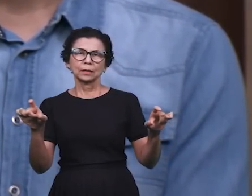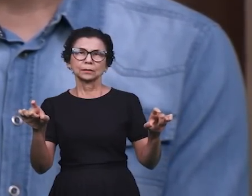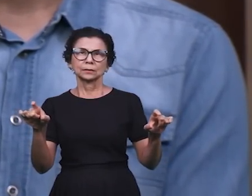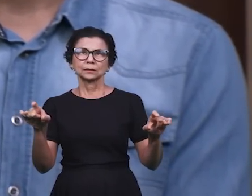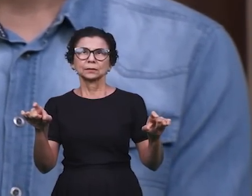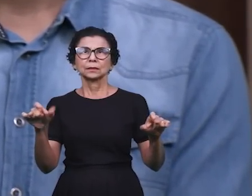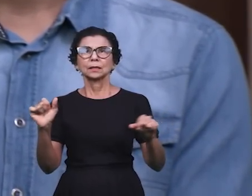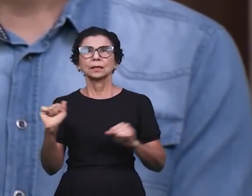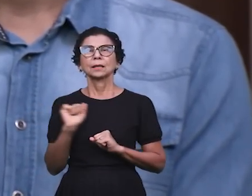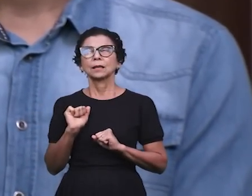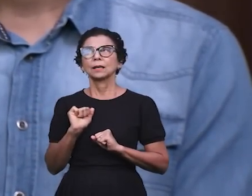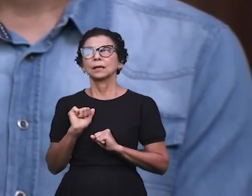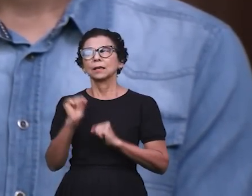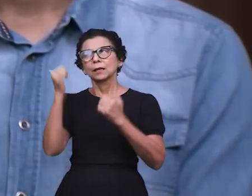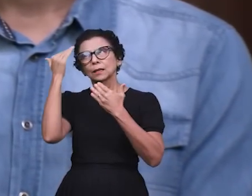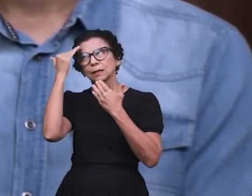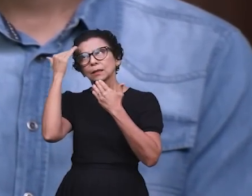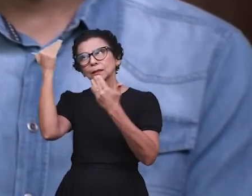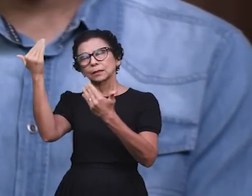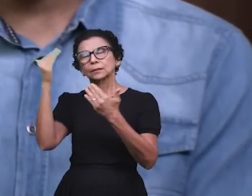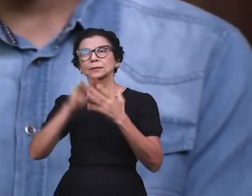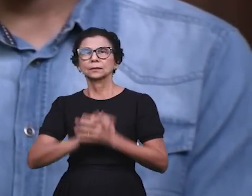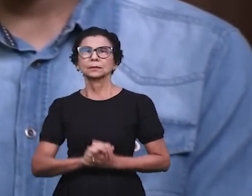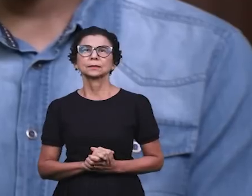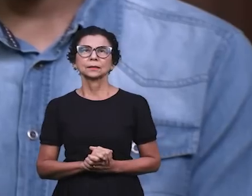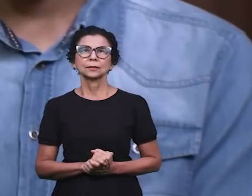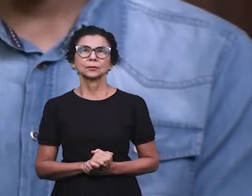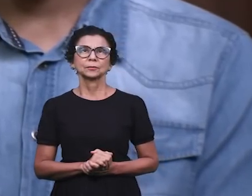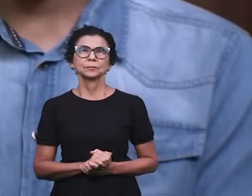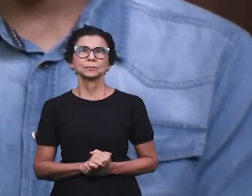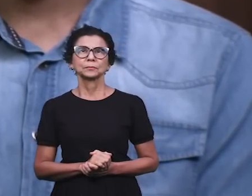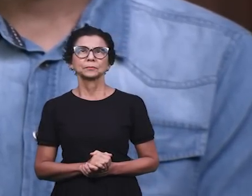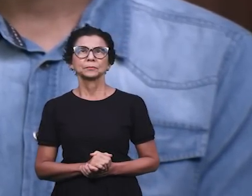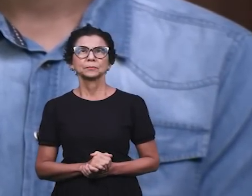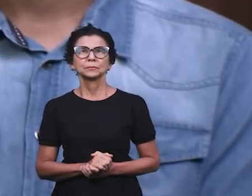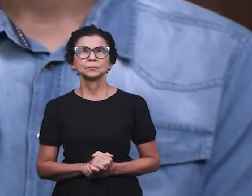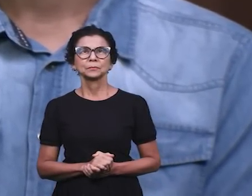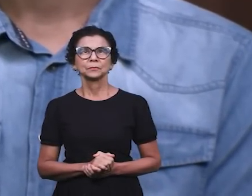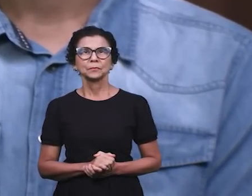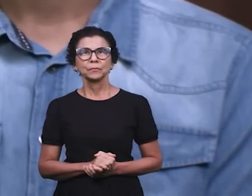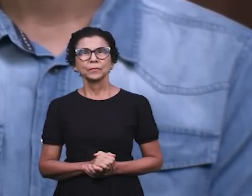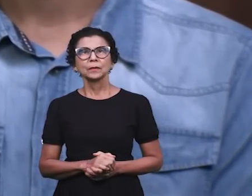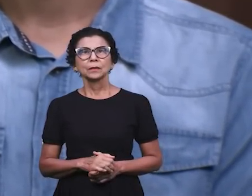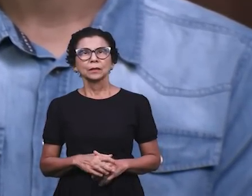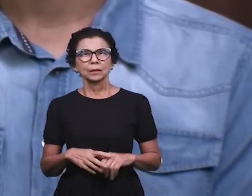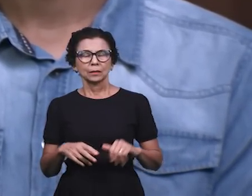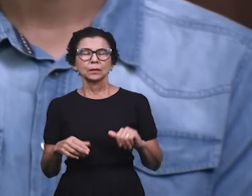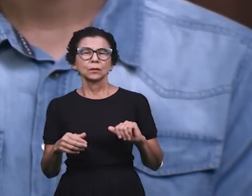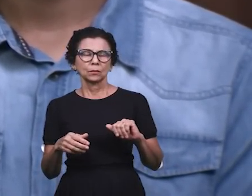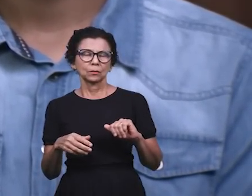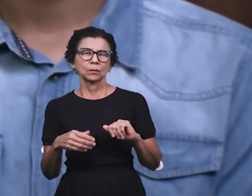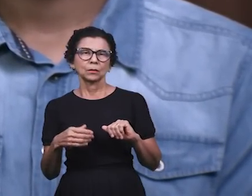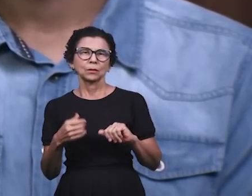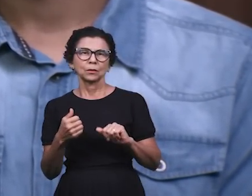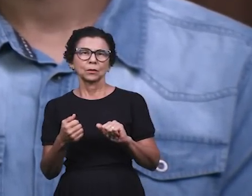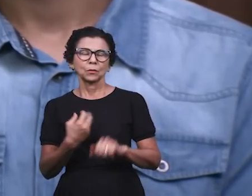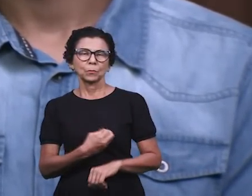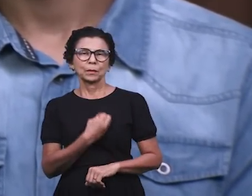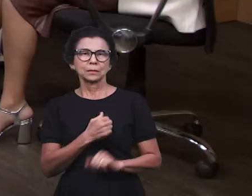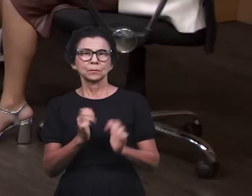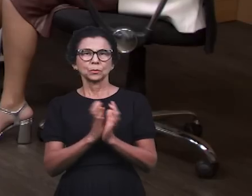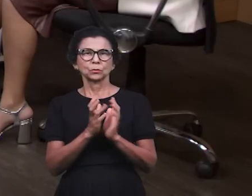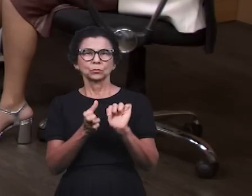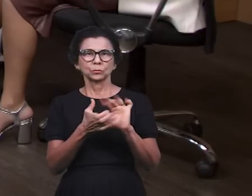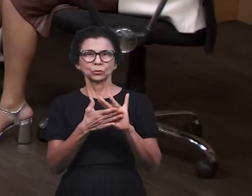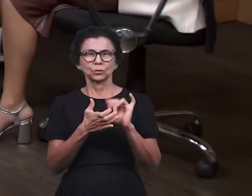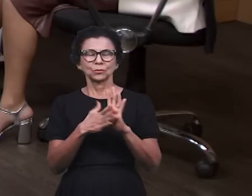a alma do servo. Eu toco violão também. E faço parte do grupo de louvor da igreja. Que bênção, glória a Jesus. Pode fazer